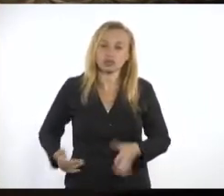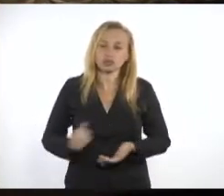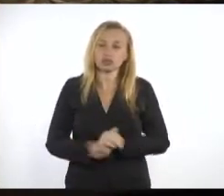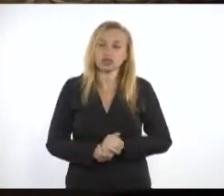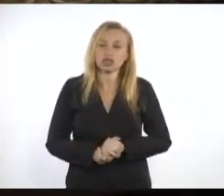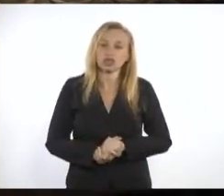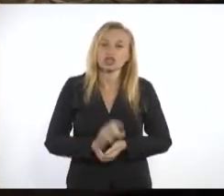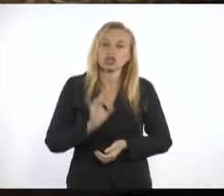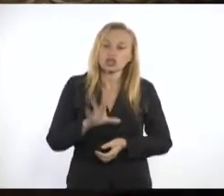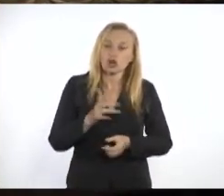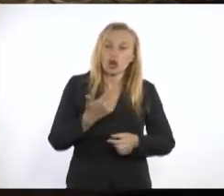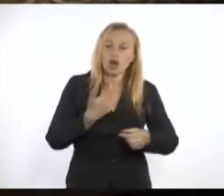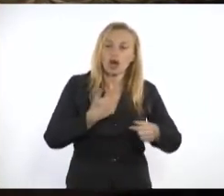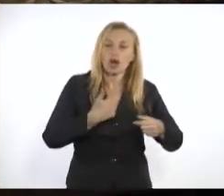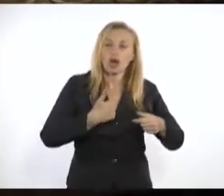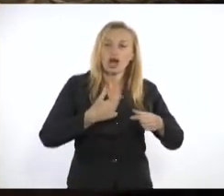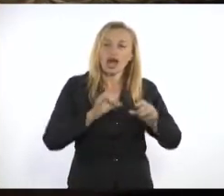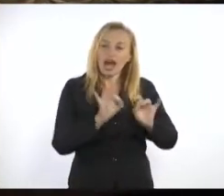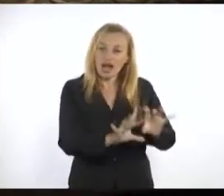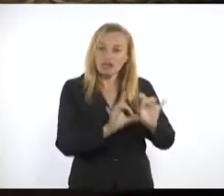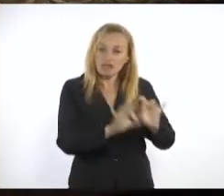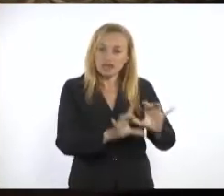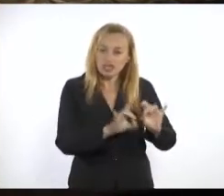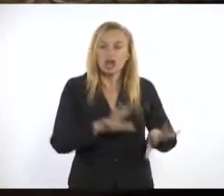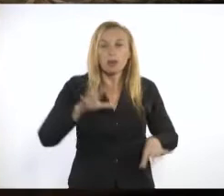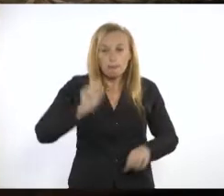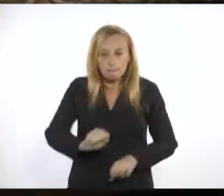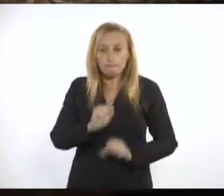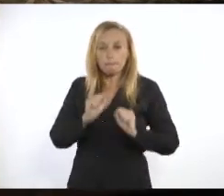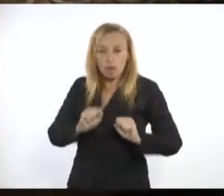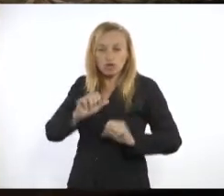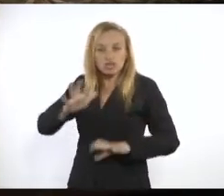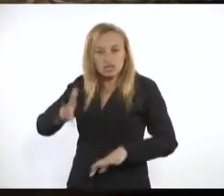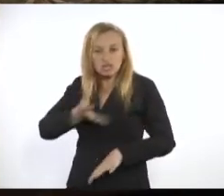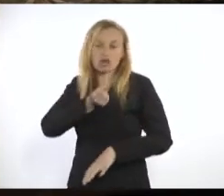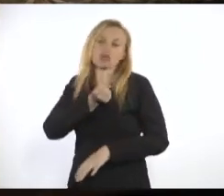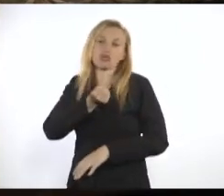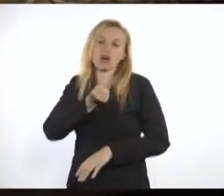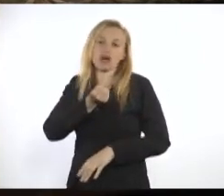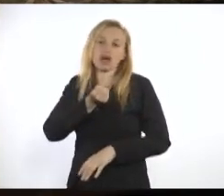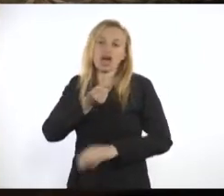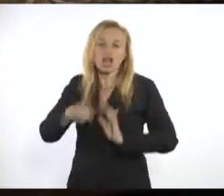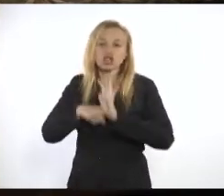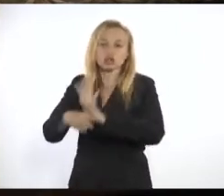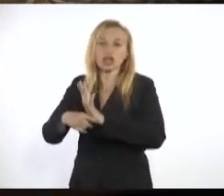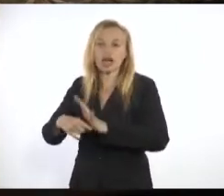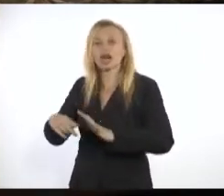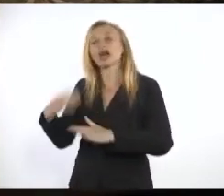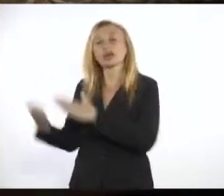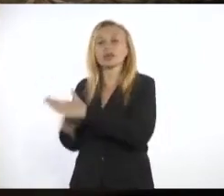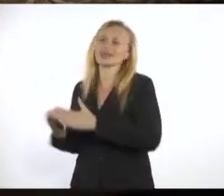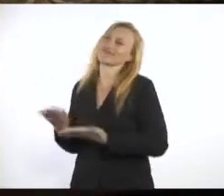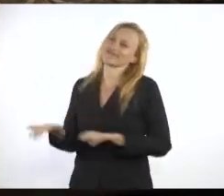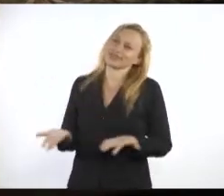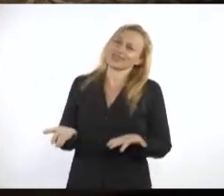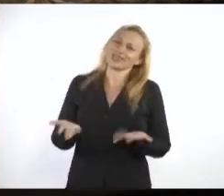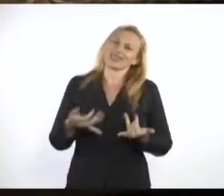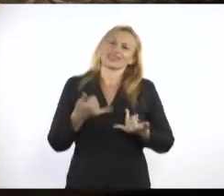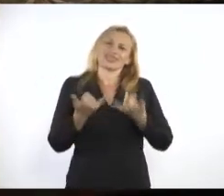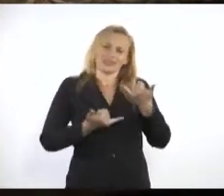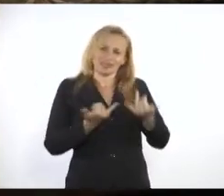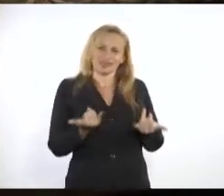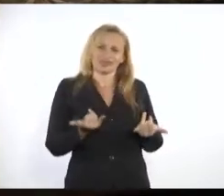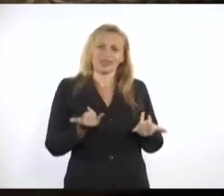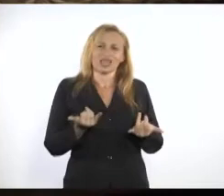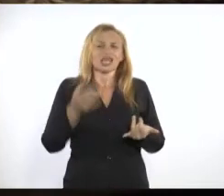a privatização pode salvá-los. Engraçado, senhor presidente, precisamos olhar o que acontece no